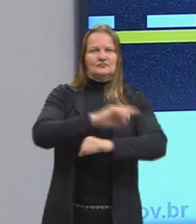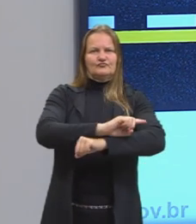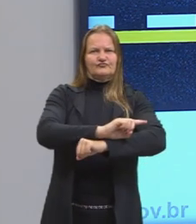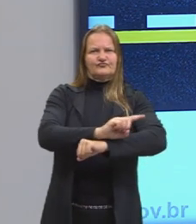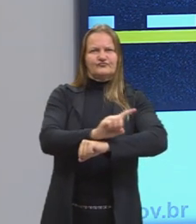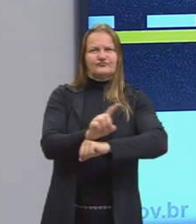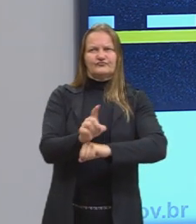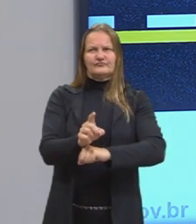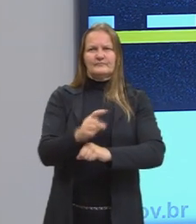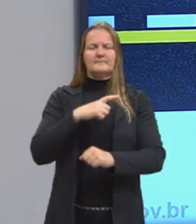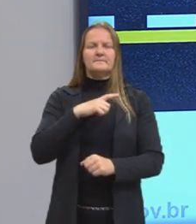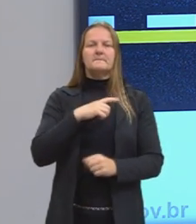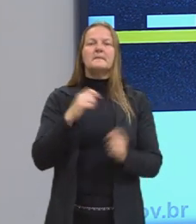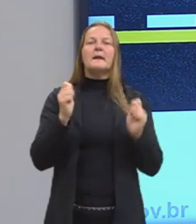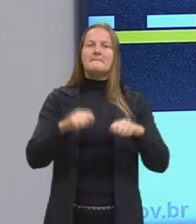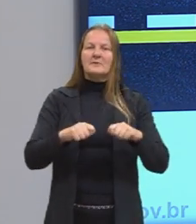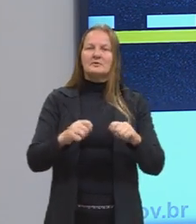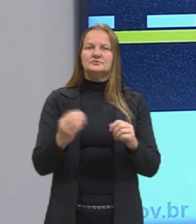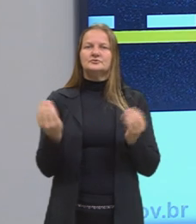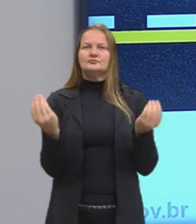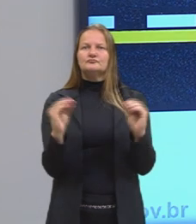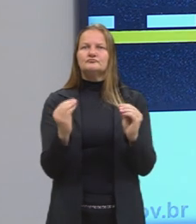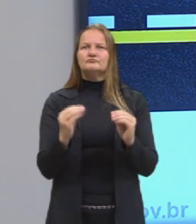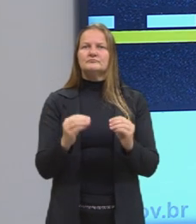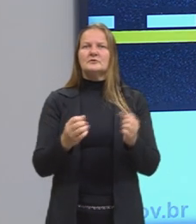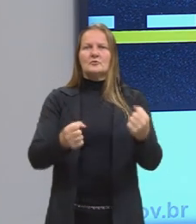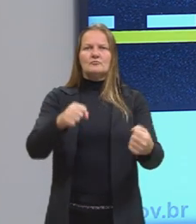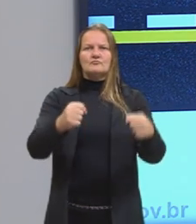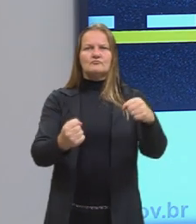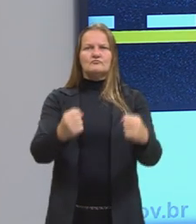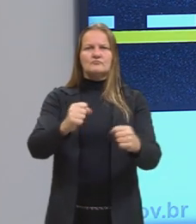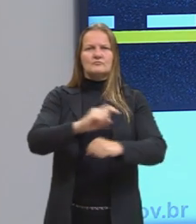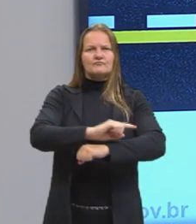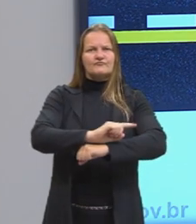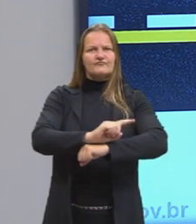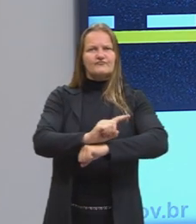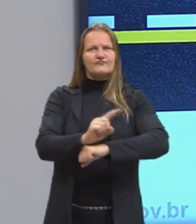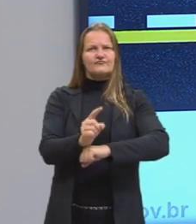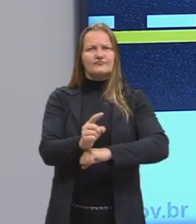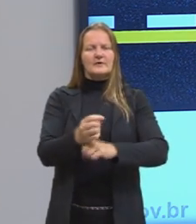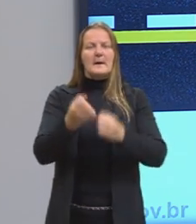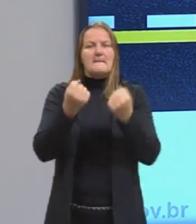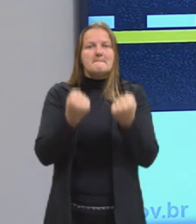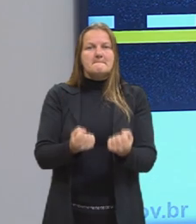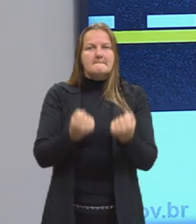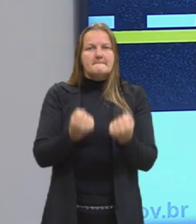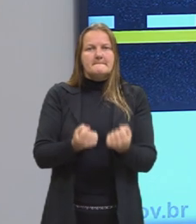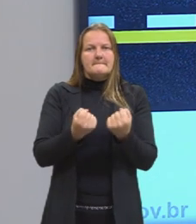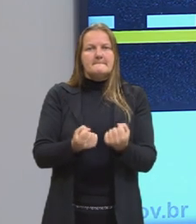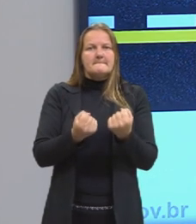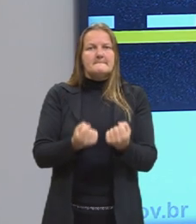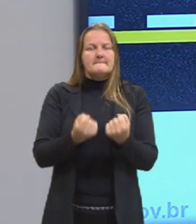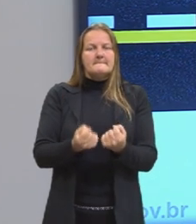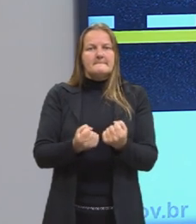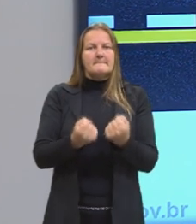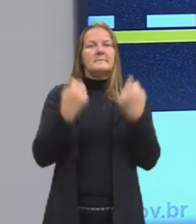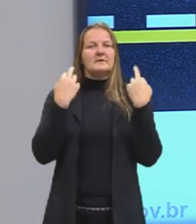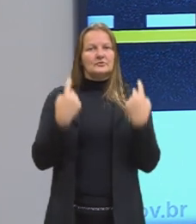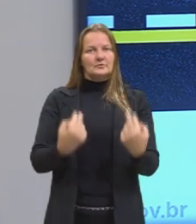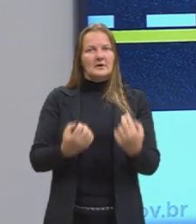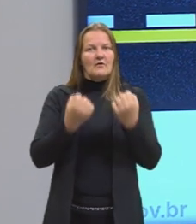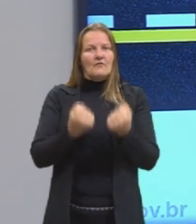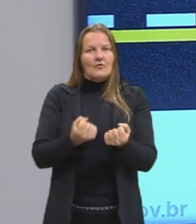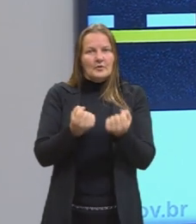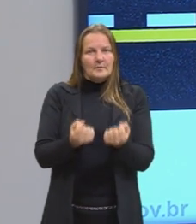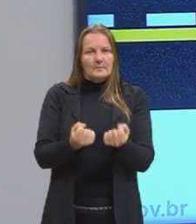aí aqui a gente pode colocar nesse carro a força normal EA força peso certa como a gente já vinha